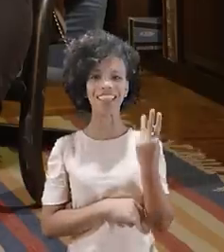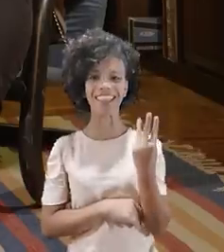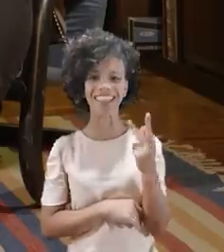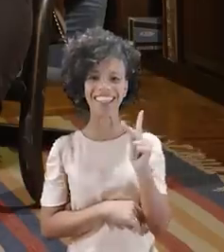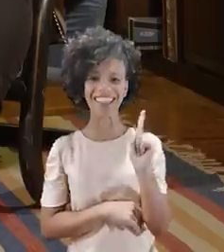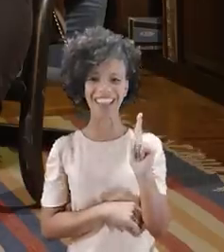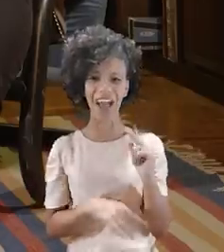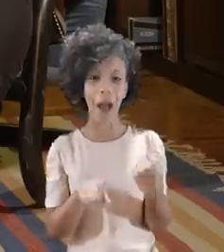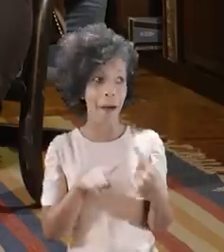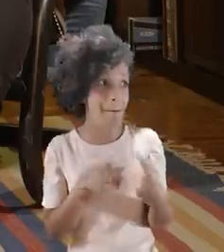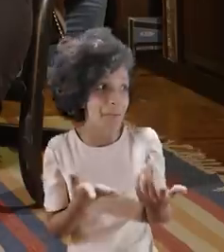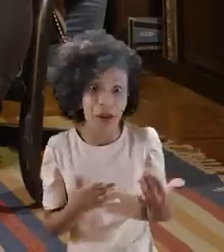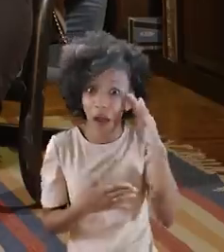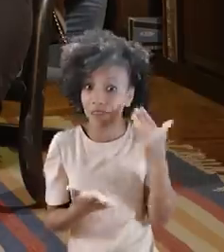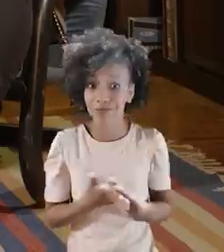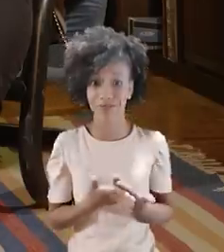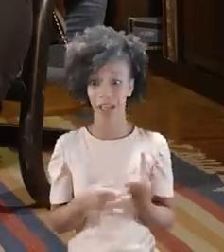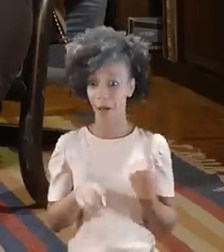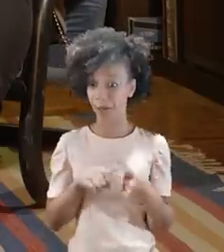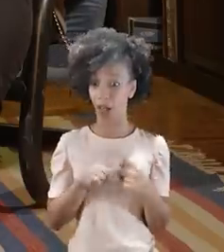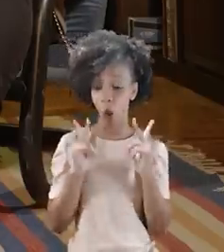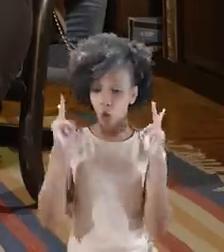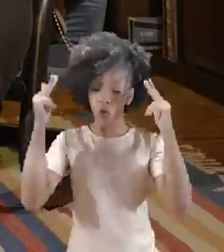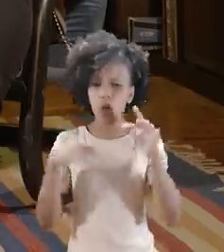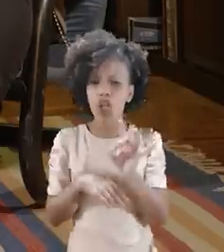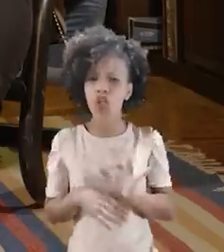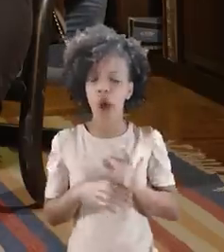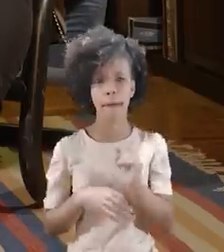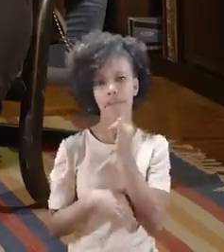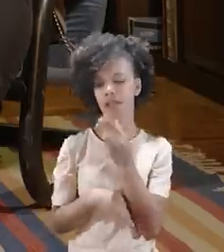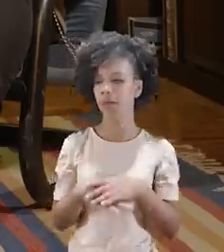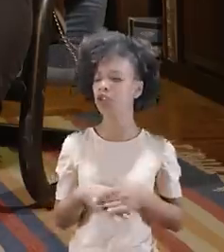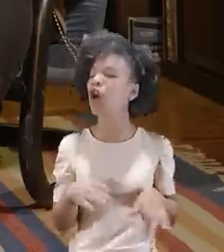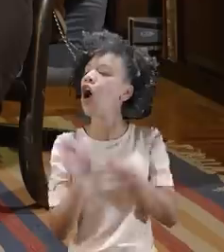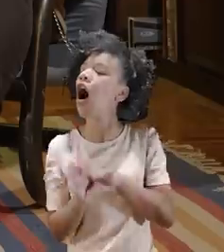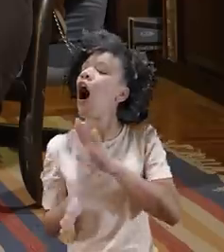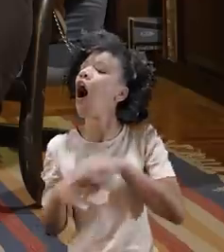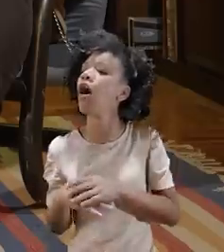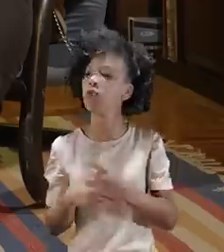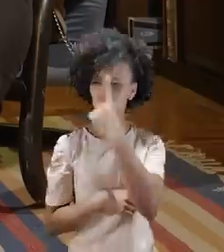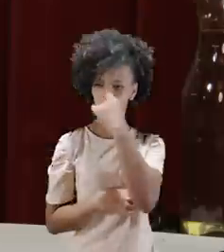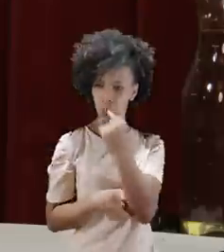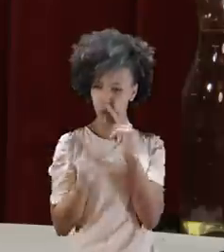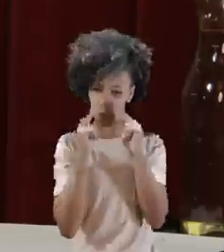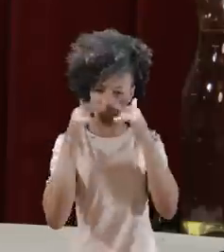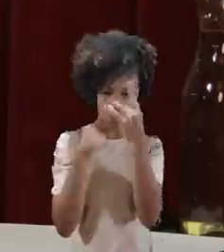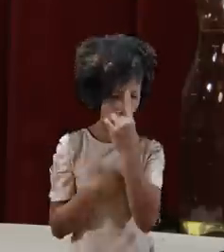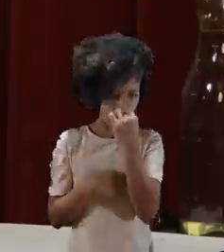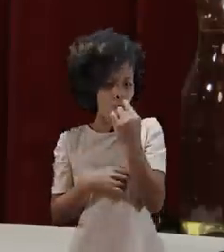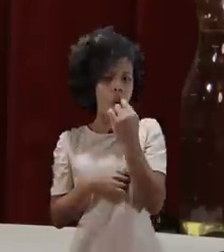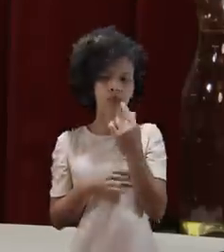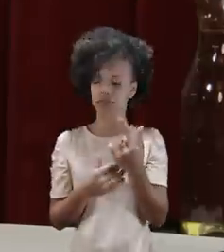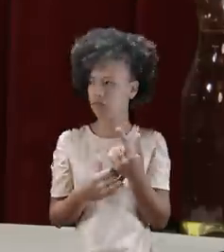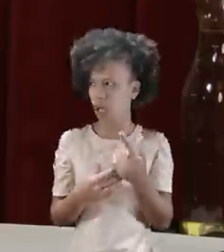aquele dia tem um tipo de coisa que é o corte não é só o corte de chegar para o cara eu faço irmão posso falar meu nariz dá